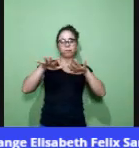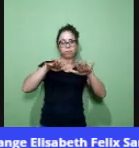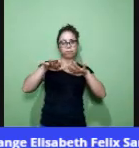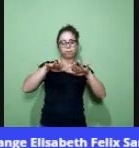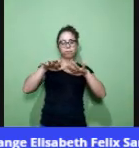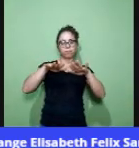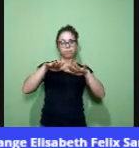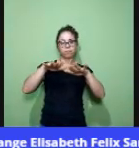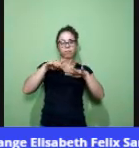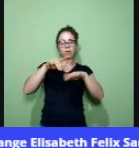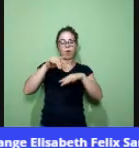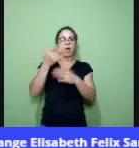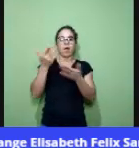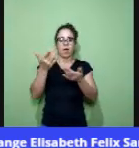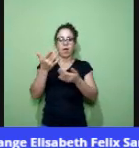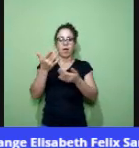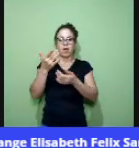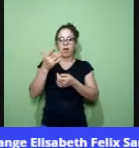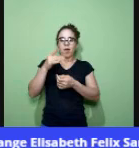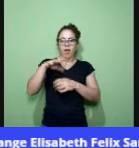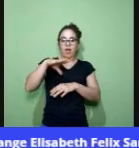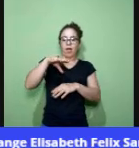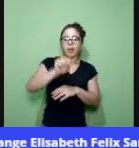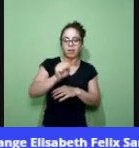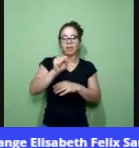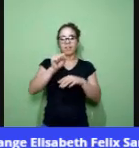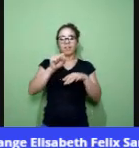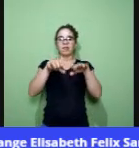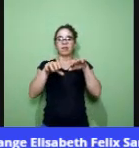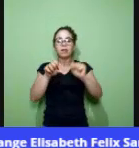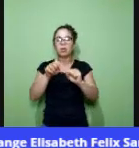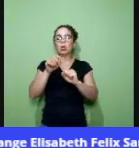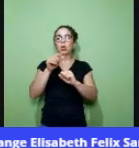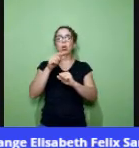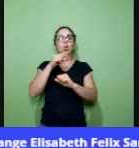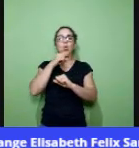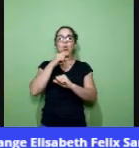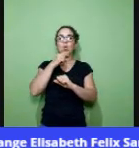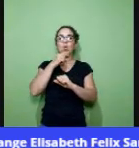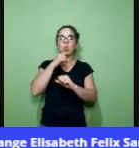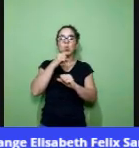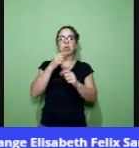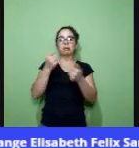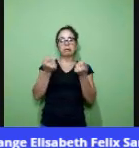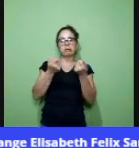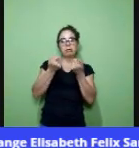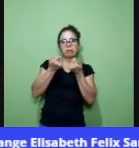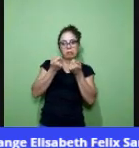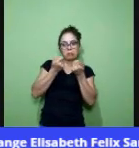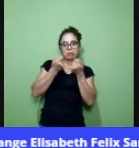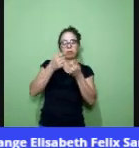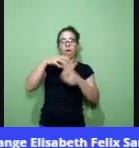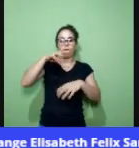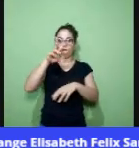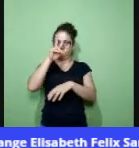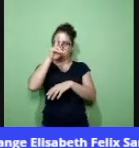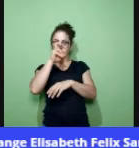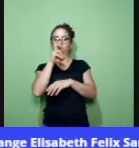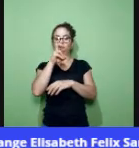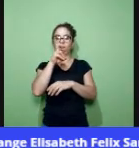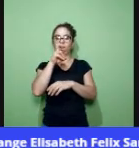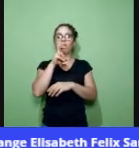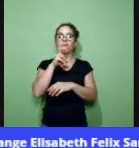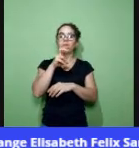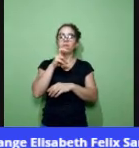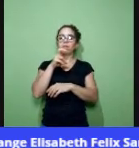Aqui, madeira. Então, a gente tem movimentos involuntários. Muitas vezes nosso aluno pega, involuntariamente ele aperta, porque